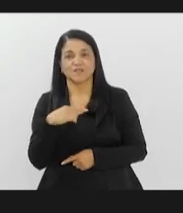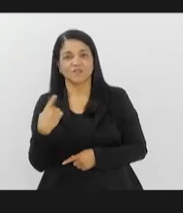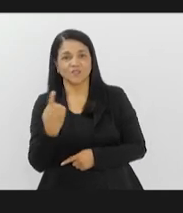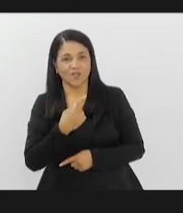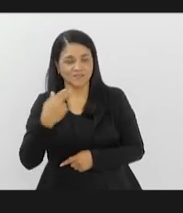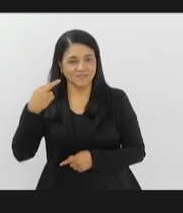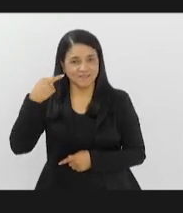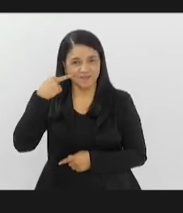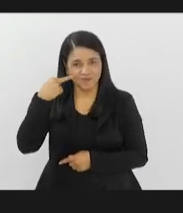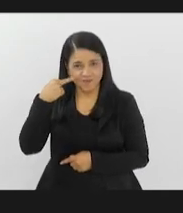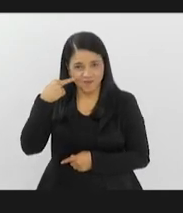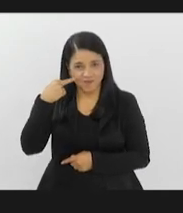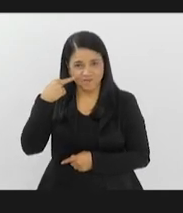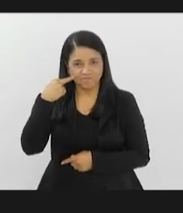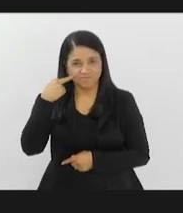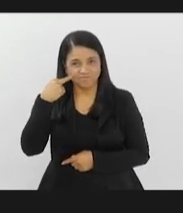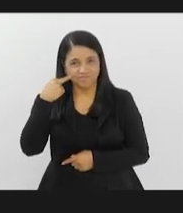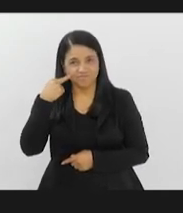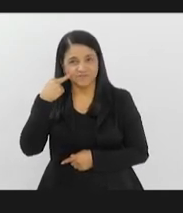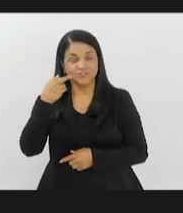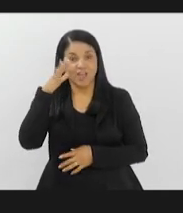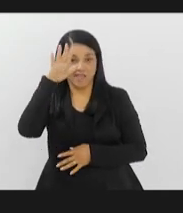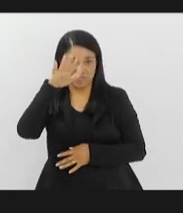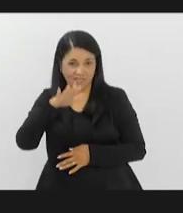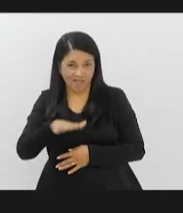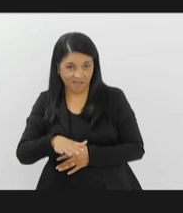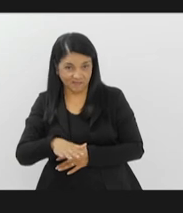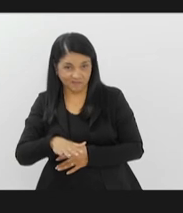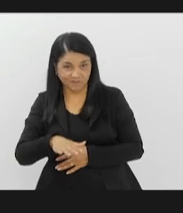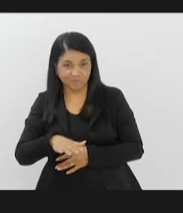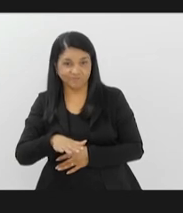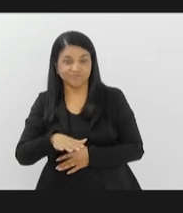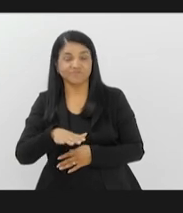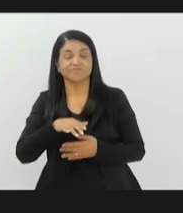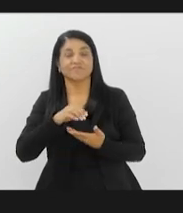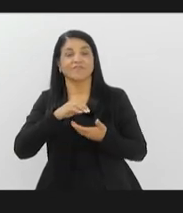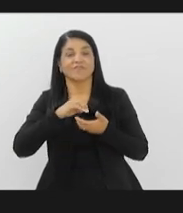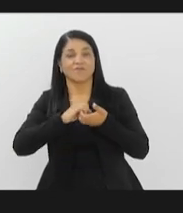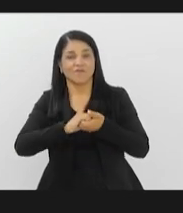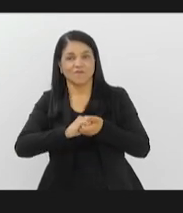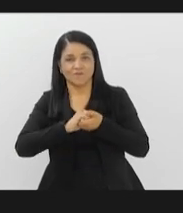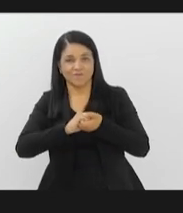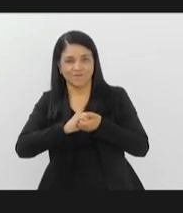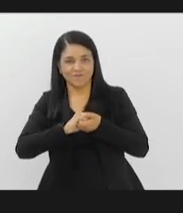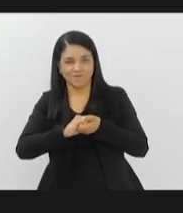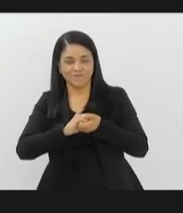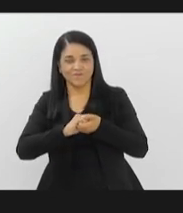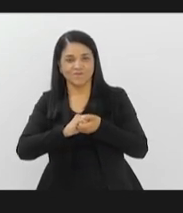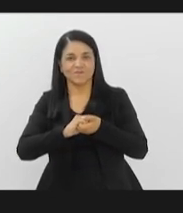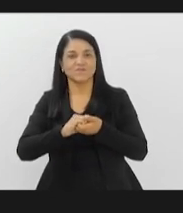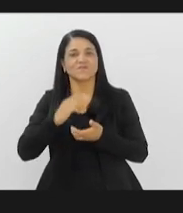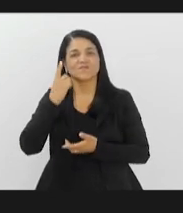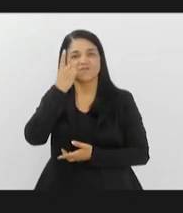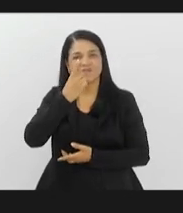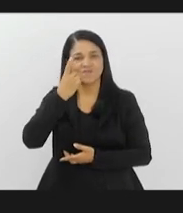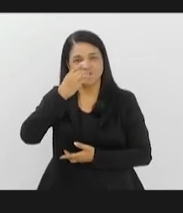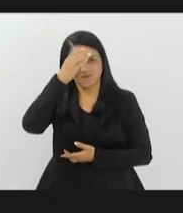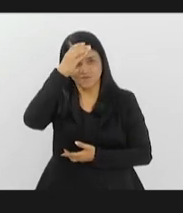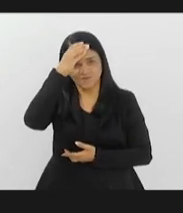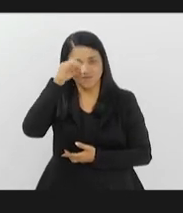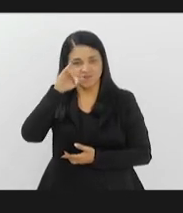Angola já é boa tarde, portanto cumprimento a excelentíssima senhora deputada Tia